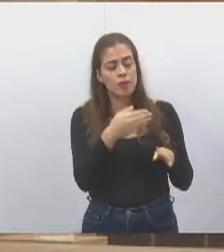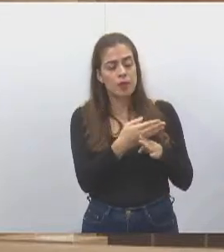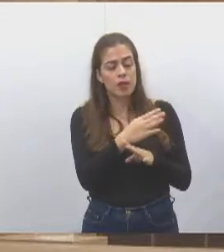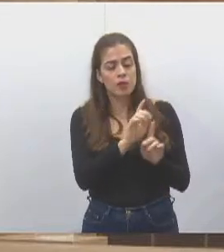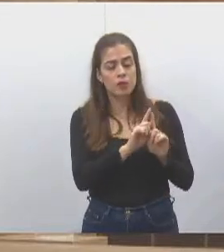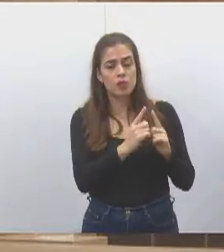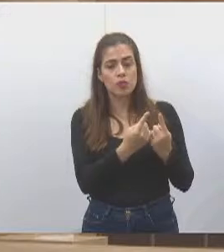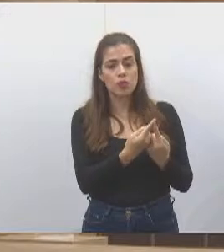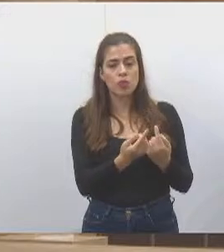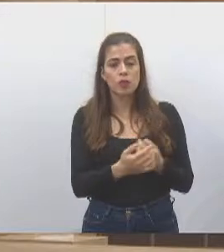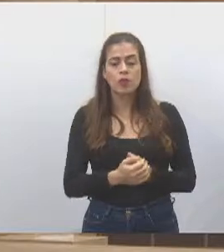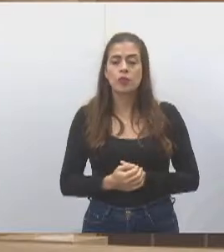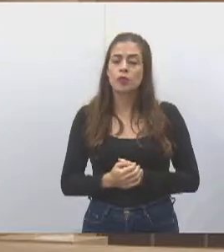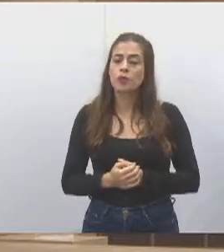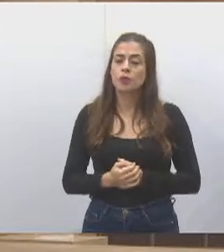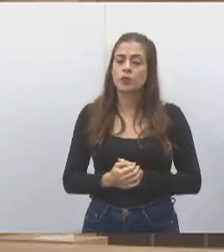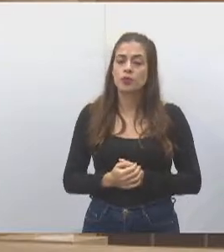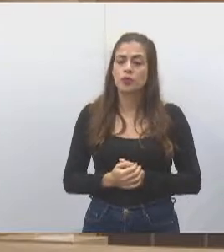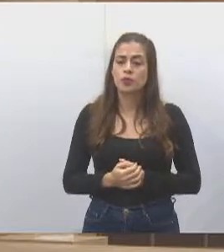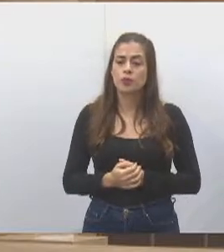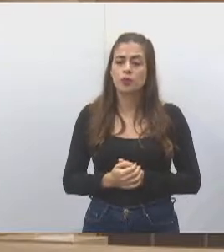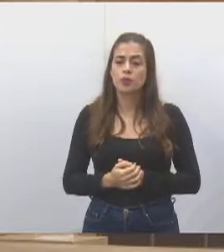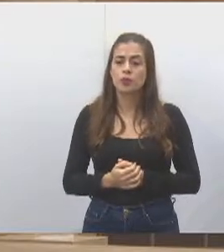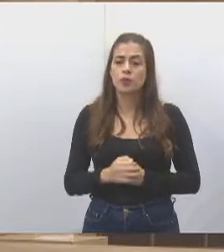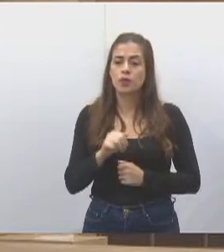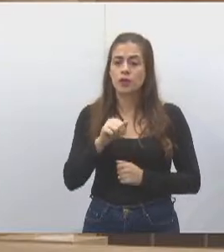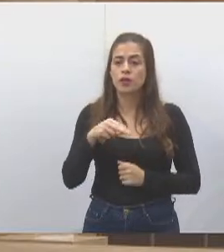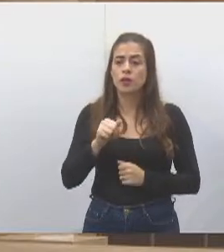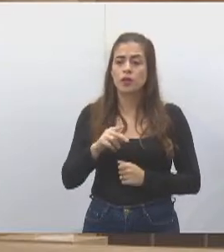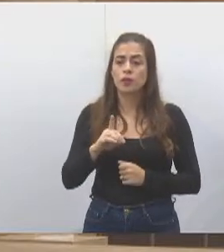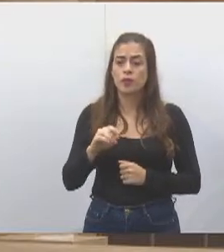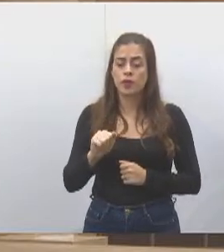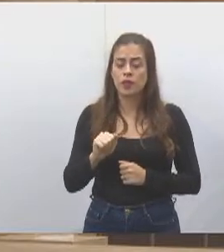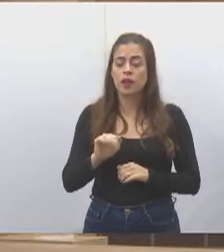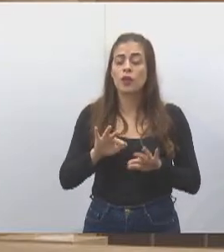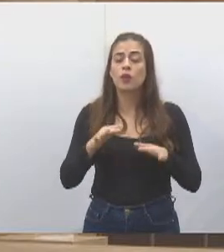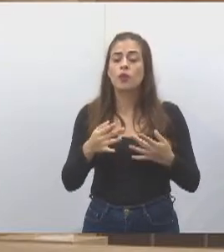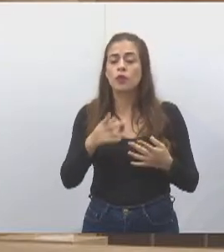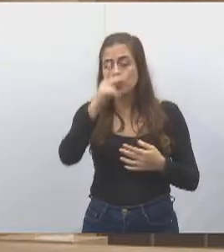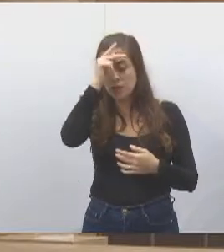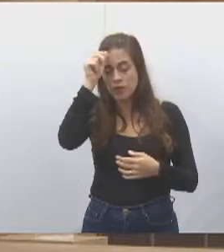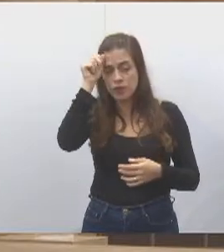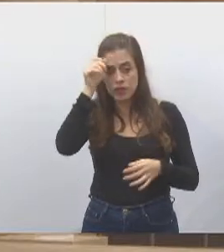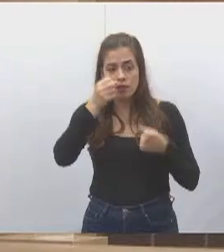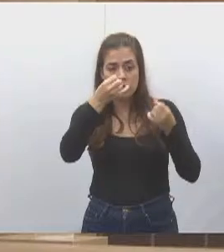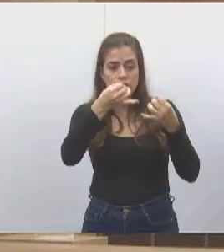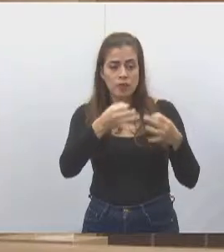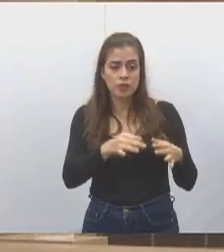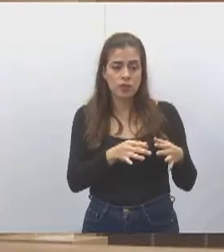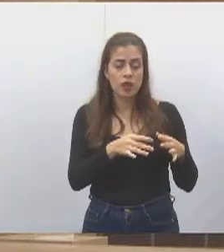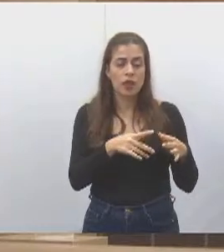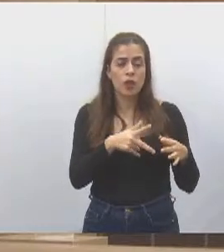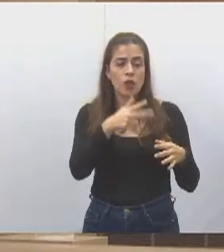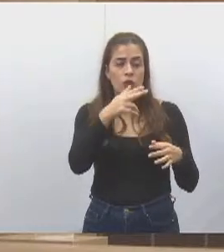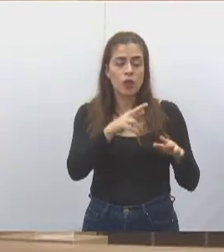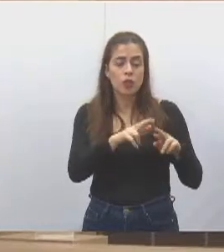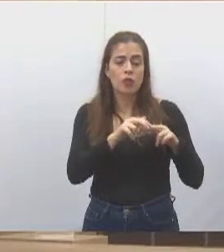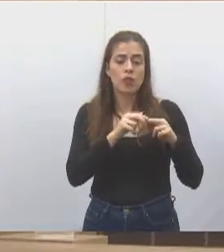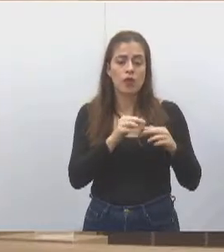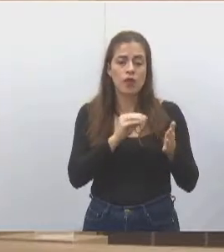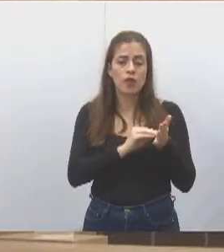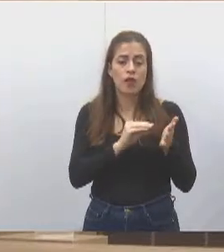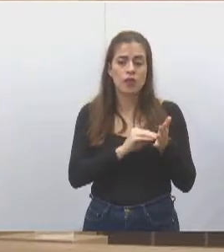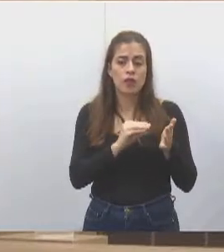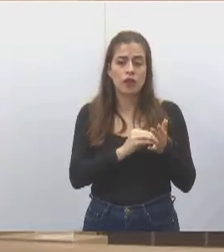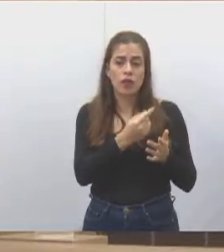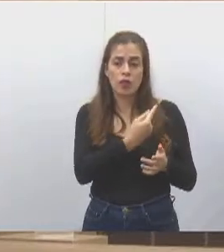grupos. Amanda Barreto, quando o prefeito justifica aqui os cortes por falta de repasse do governo federal com a população,